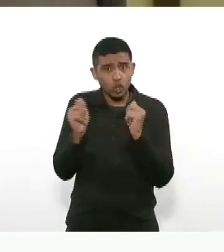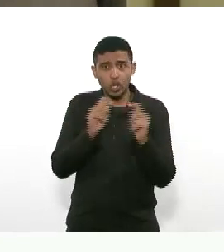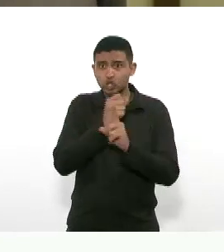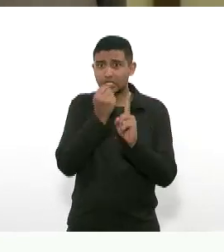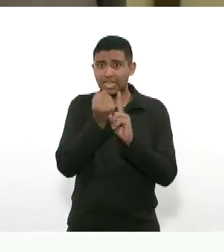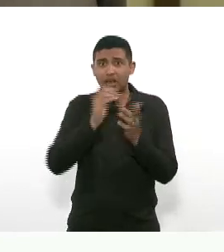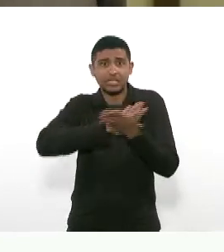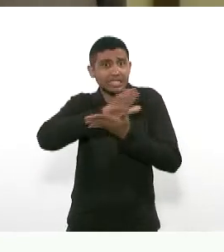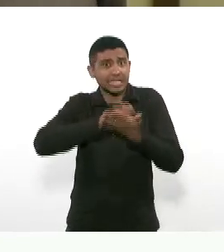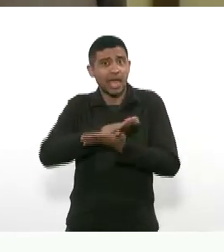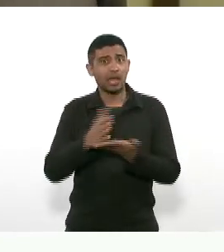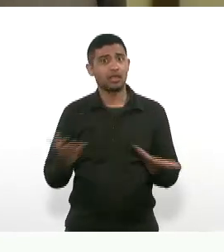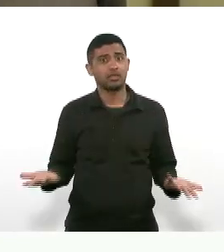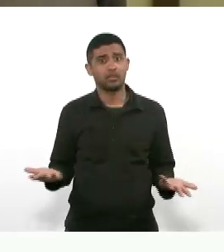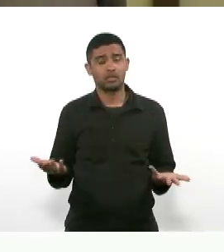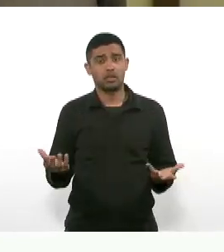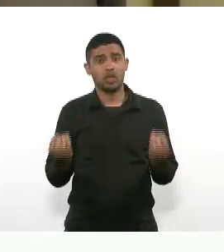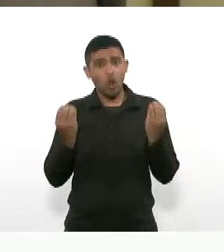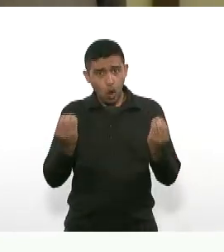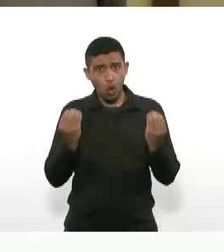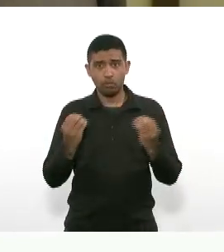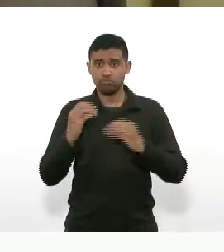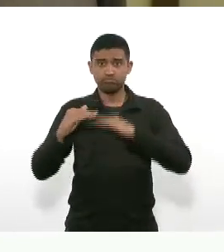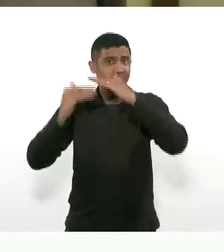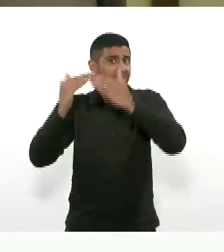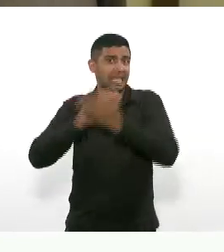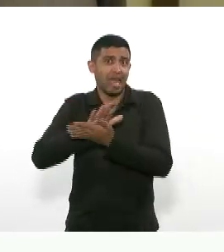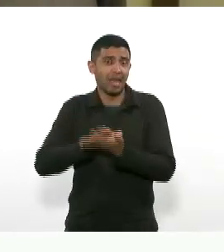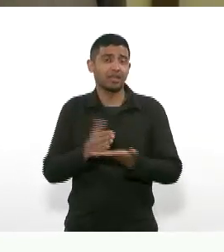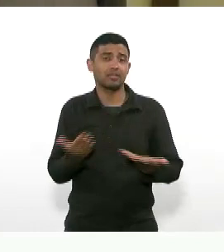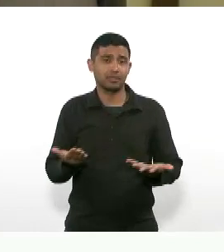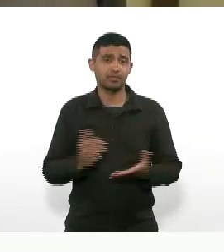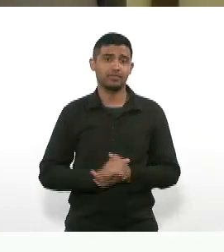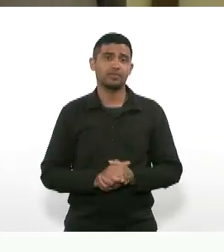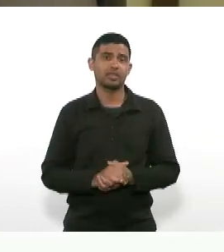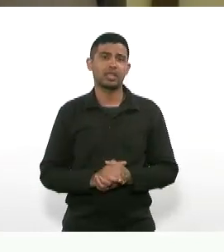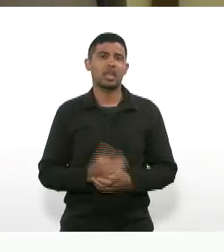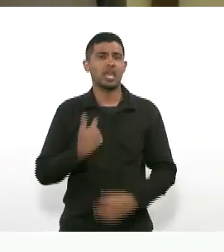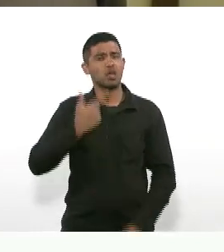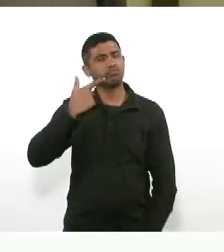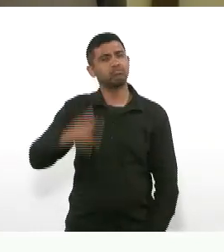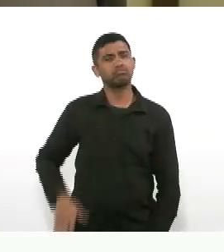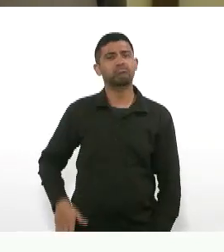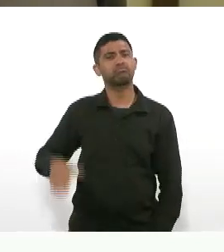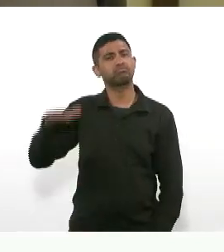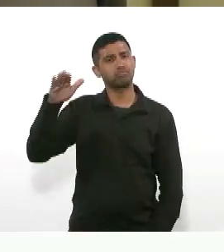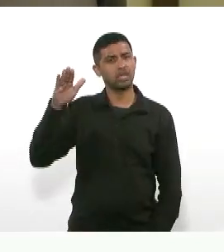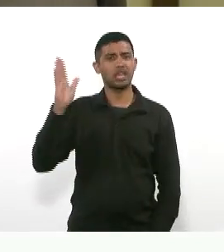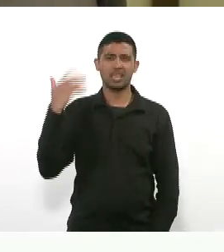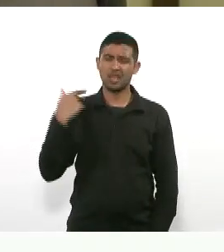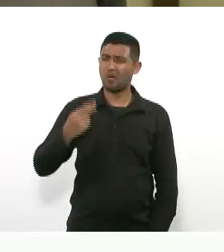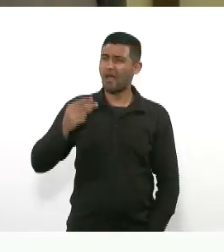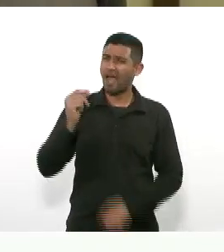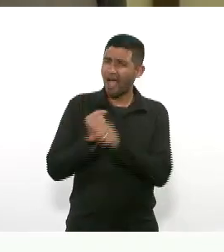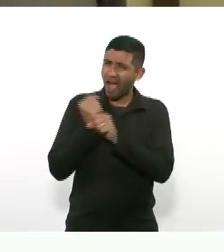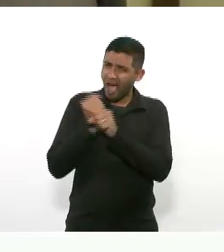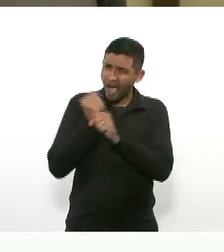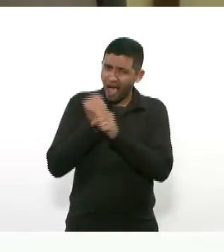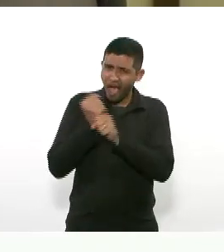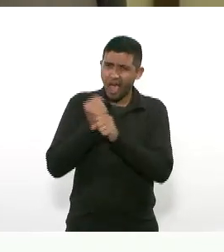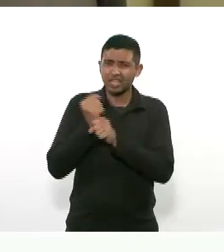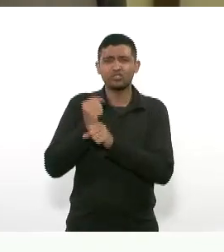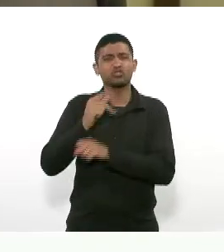uma accountability, a coisa não funciona. Porque isso é uma coisa que eu trago da infância e da juventude, que eu fui promotora de infância há muitos anos.